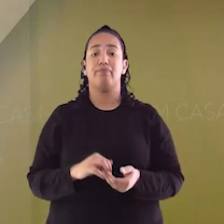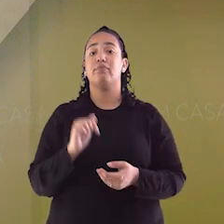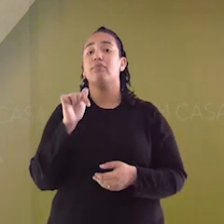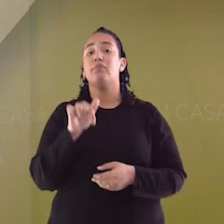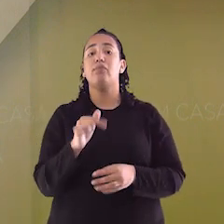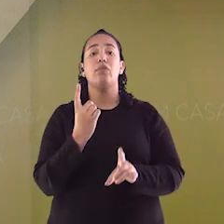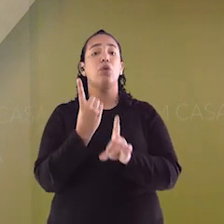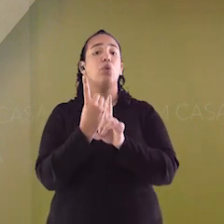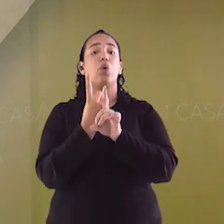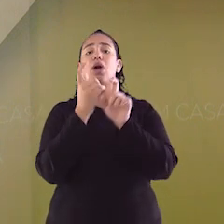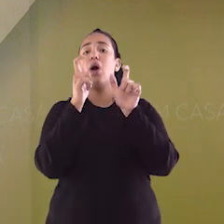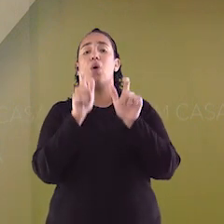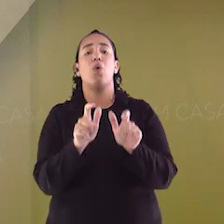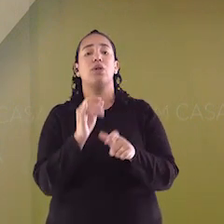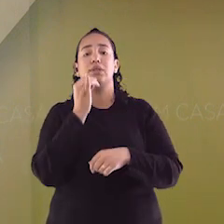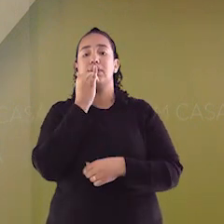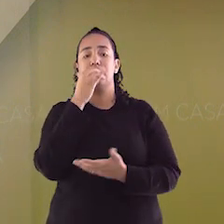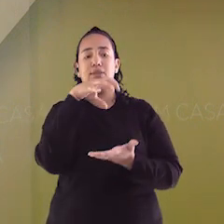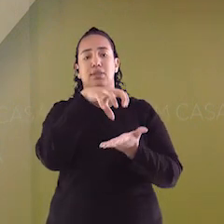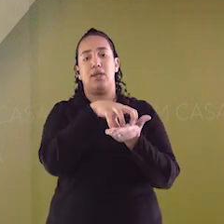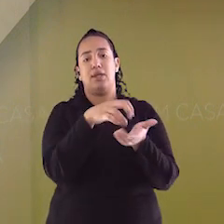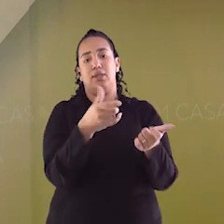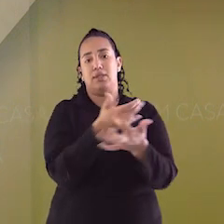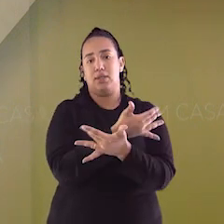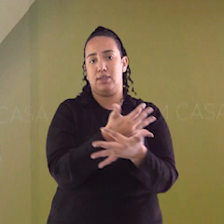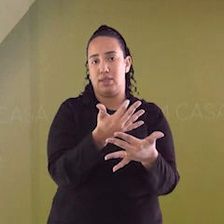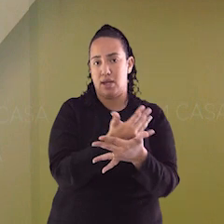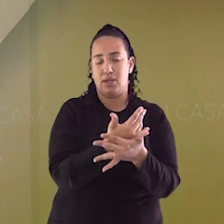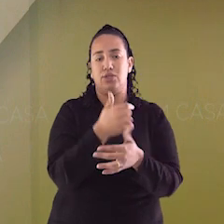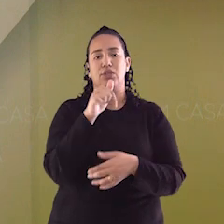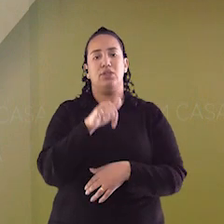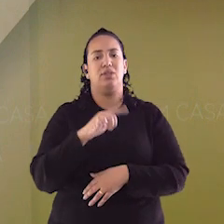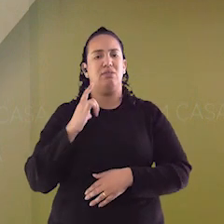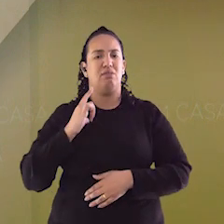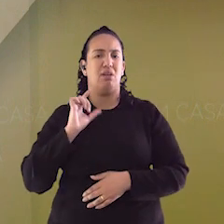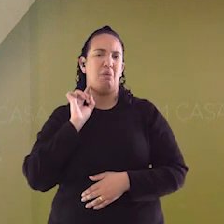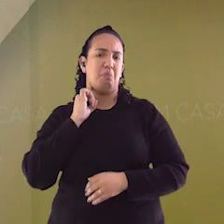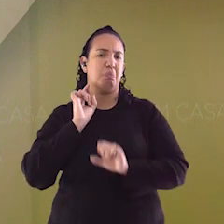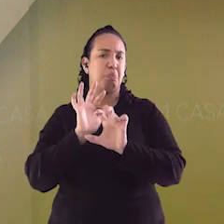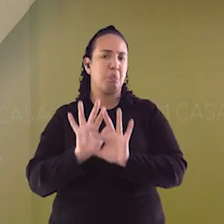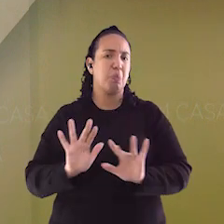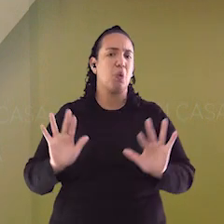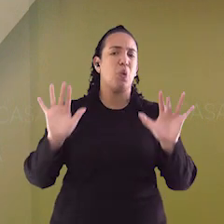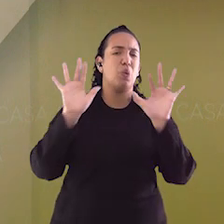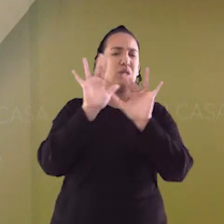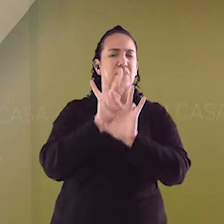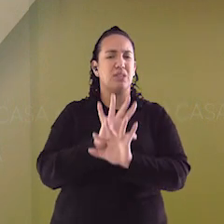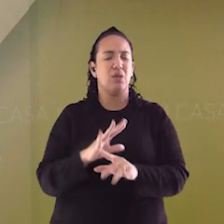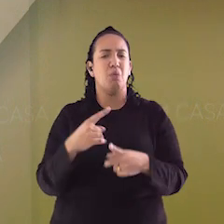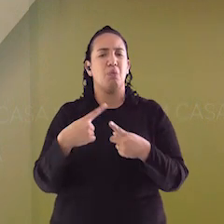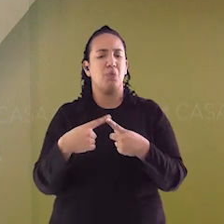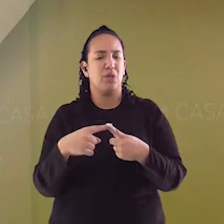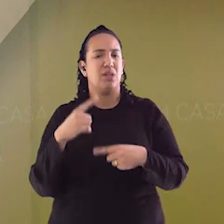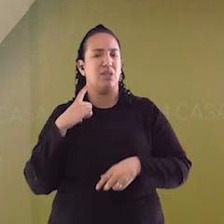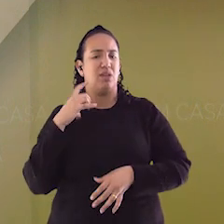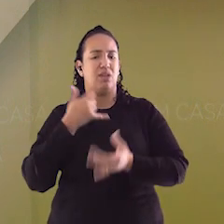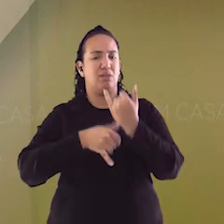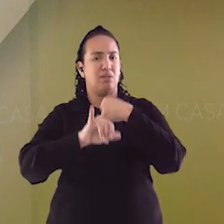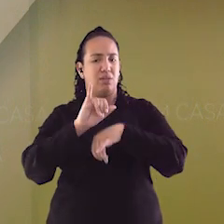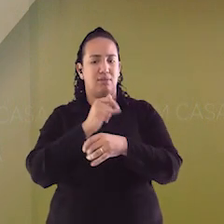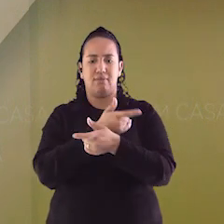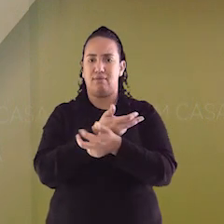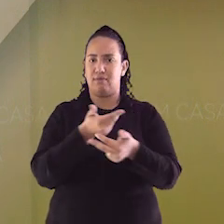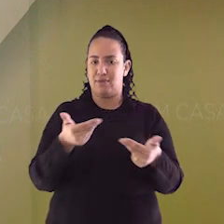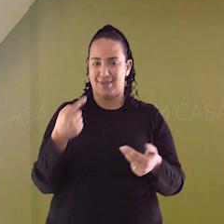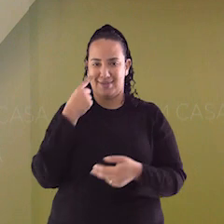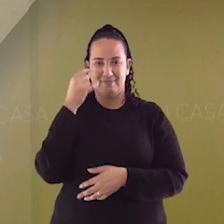e industrializados, aonde ocorre a poluição atmosférica decorrente da liberação dos óxidos que